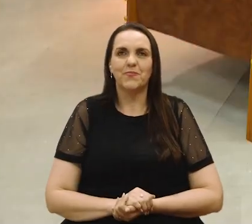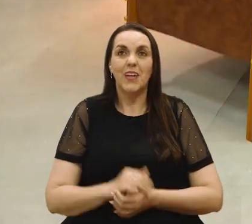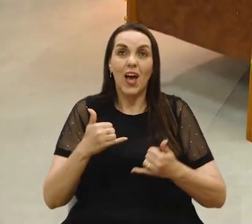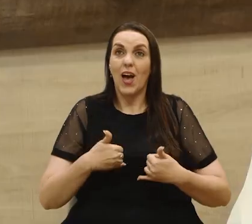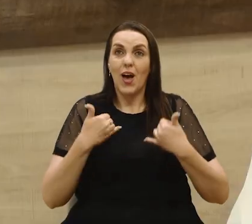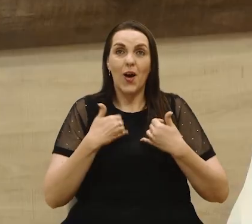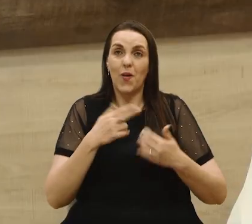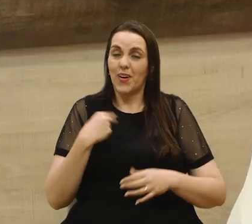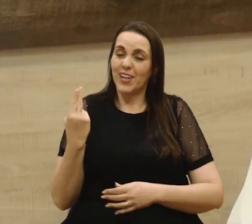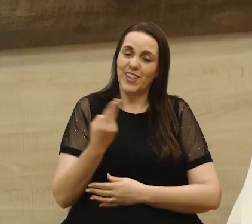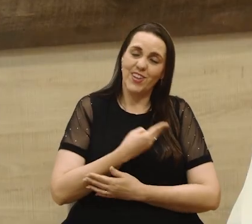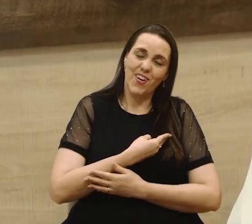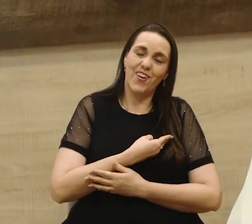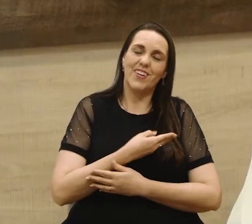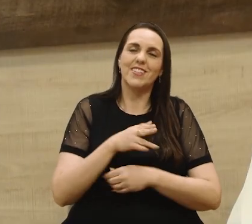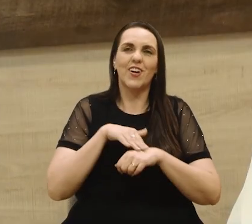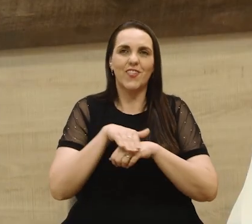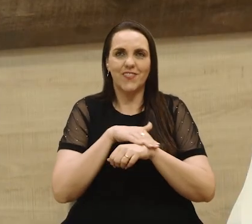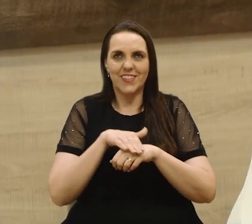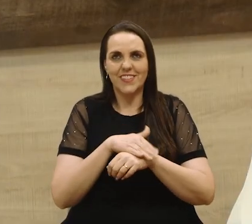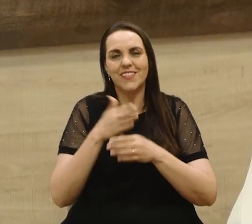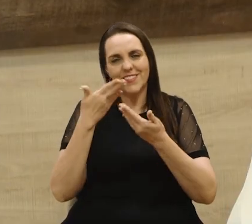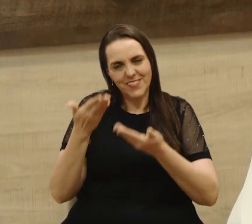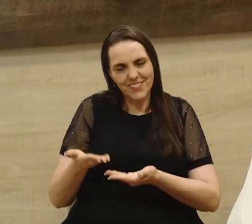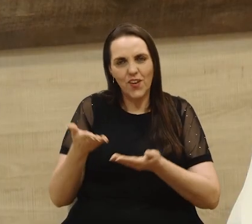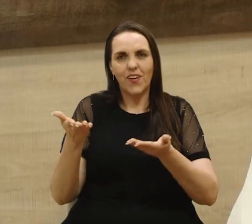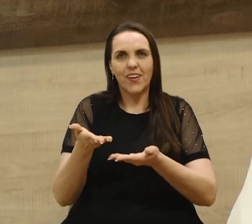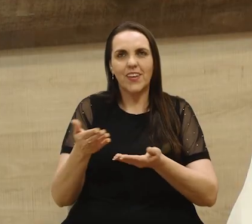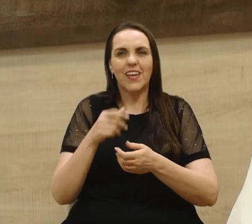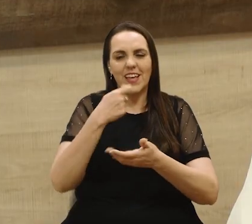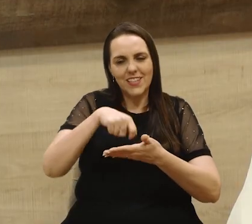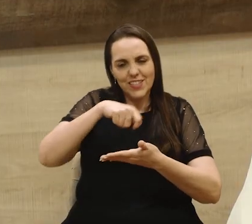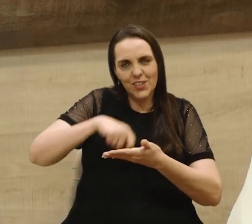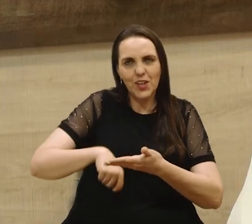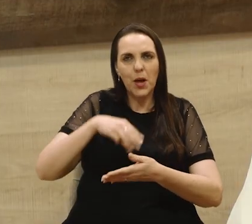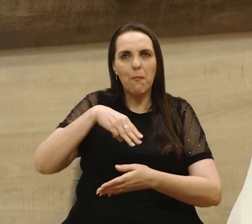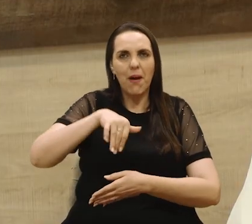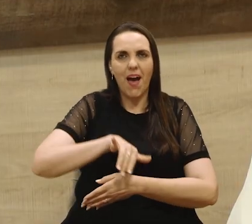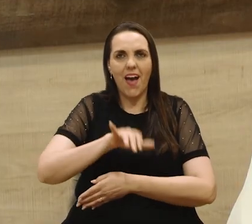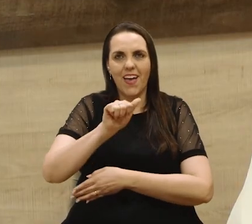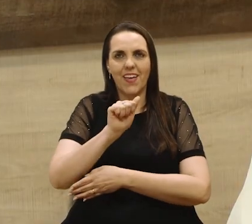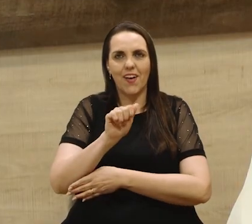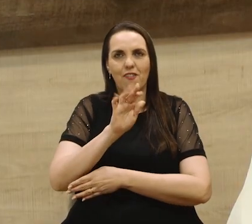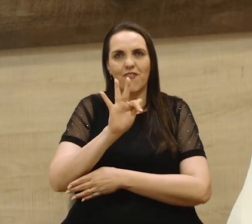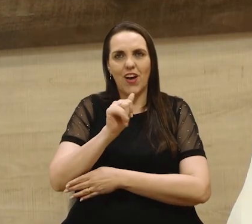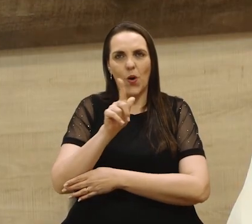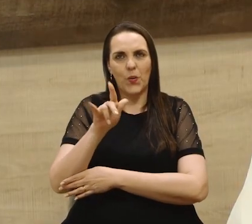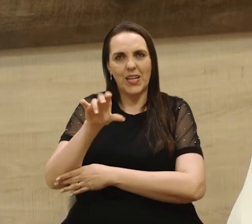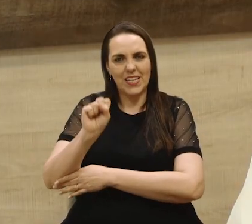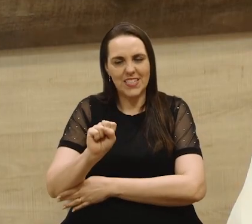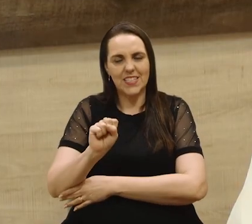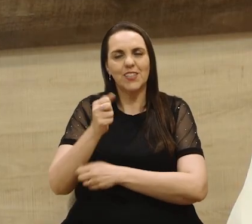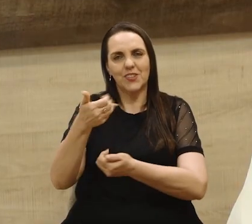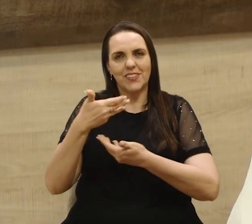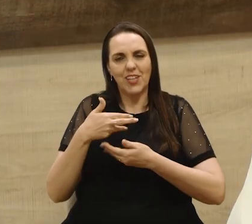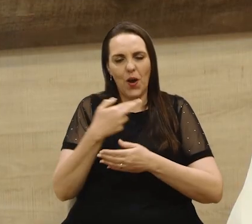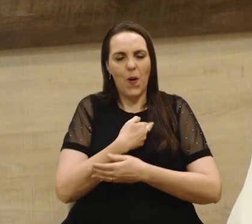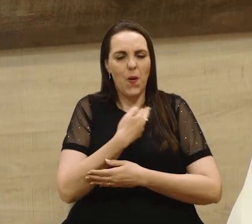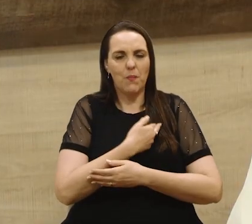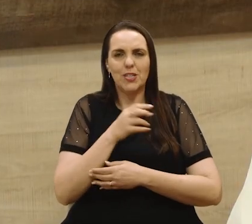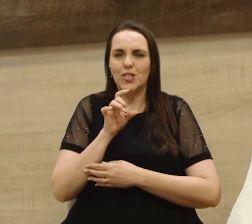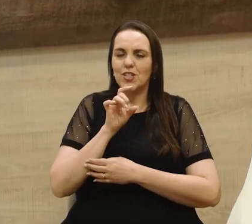agradeço. A honra foi toda nossa. Acabamos de conversar, então, aqui com a escritora Maia Fawkes, que nos brindou com o